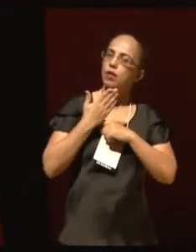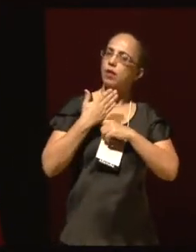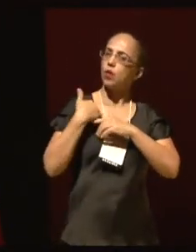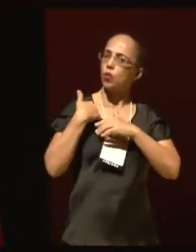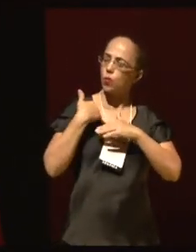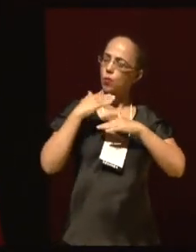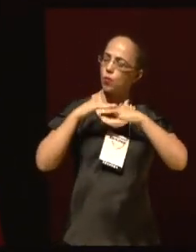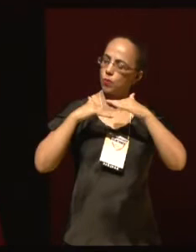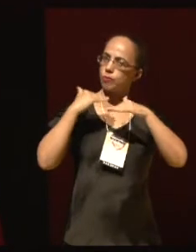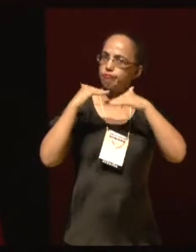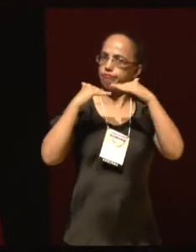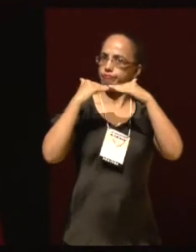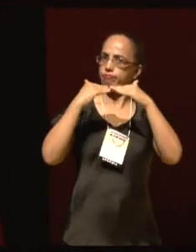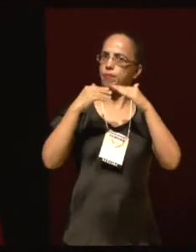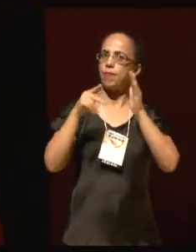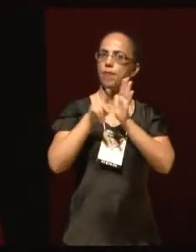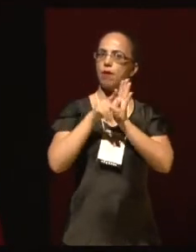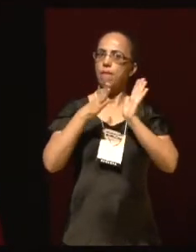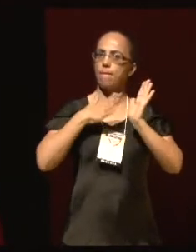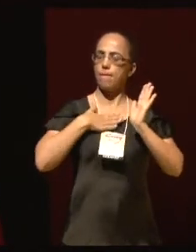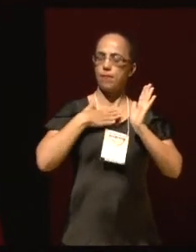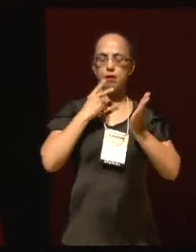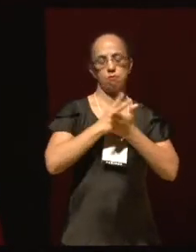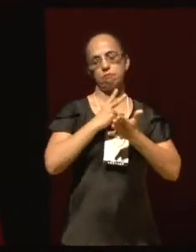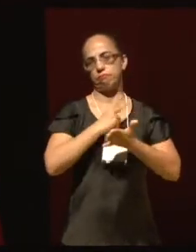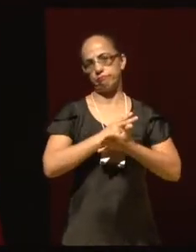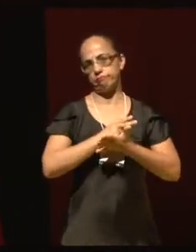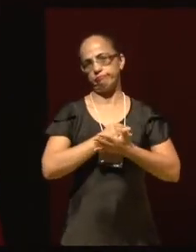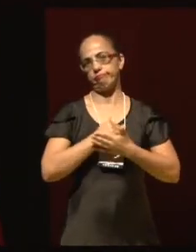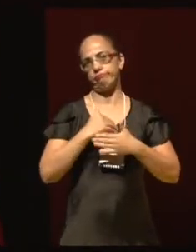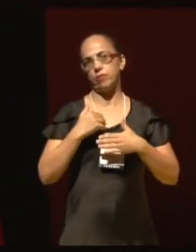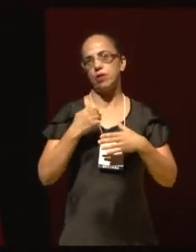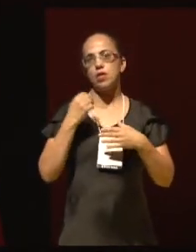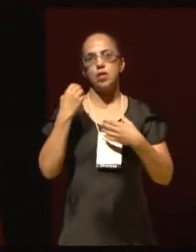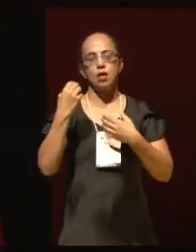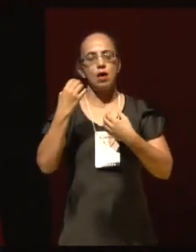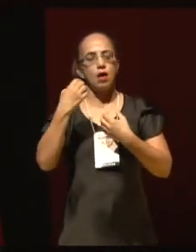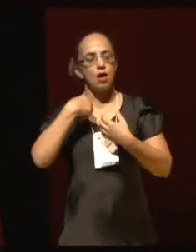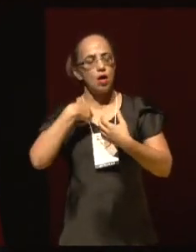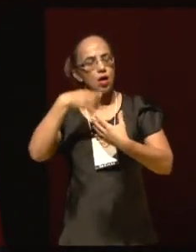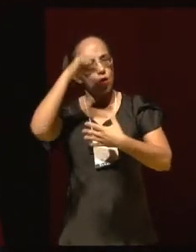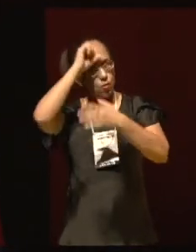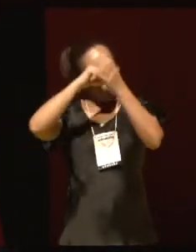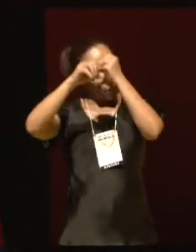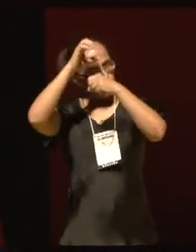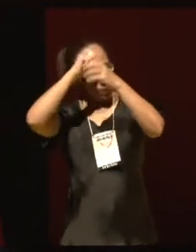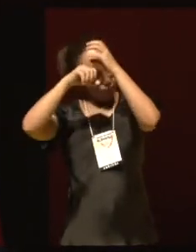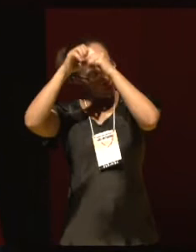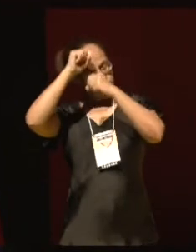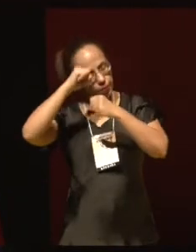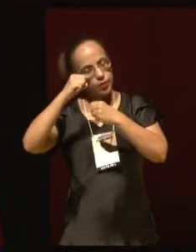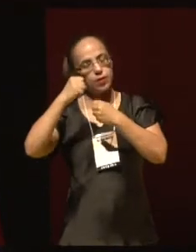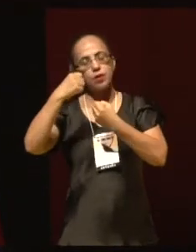o trabalho para mim mesmo, a instrução que eu dou para minha alma, para